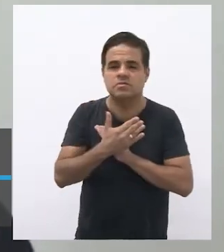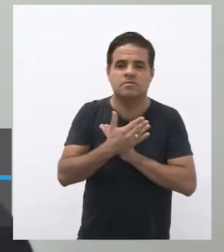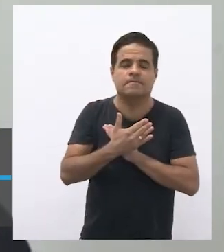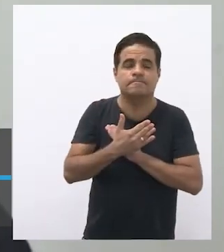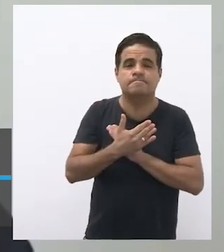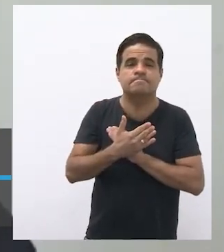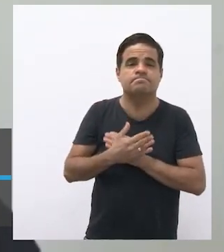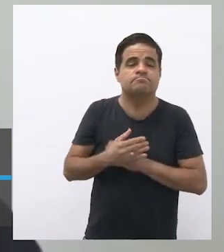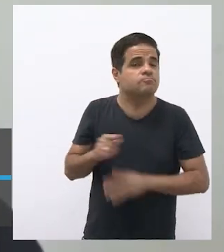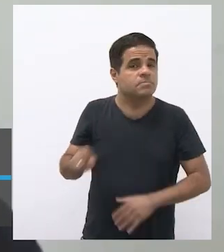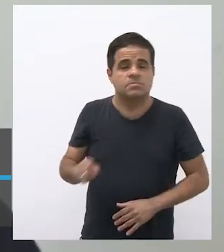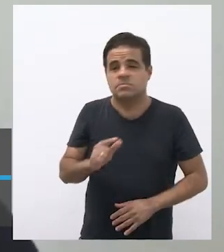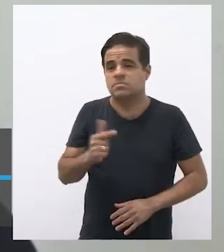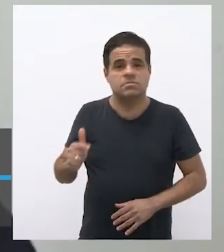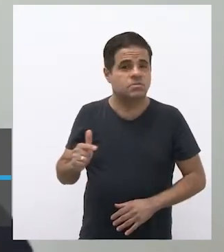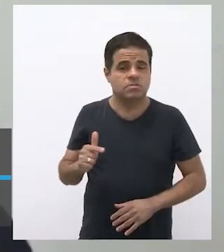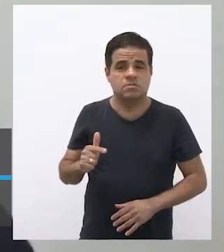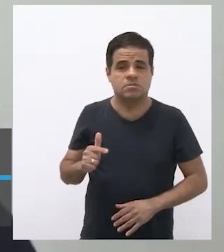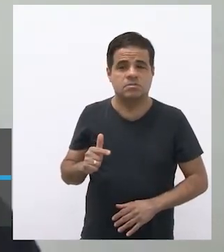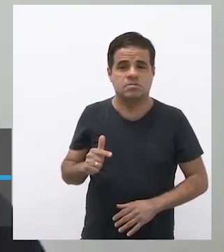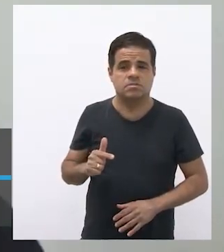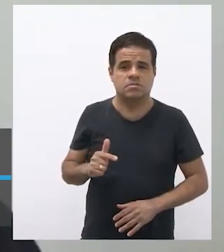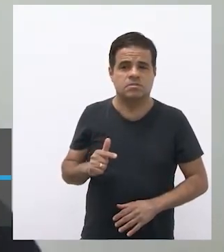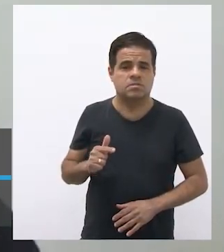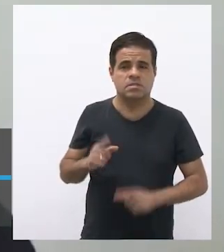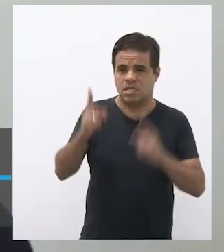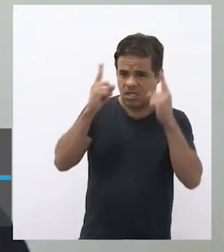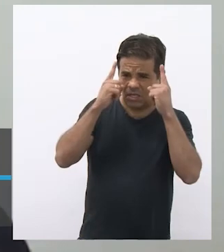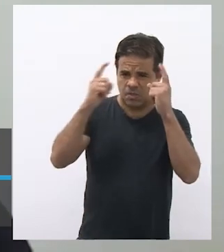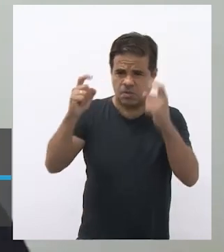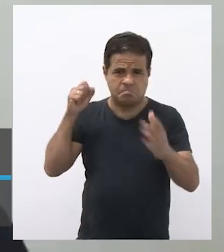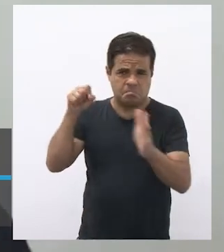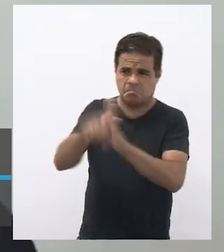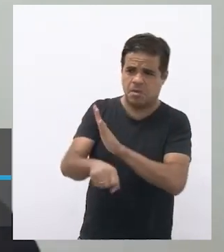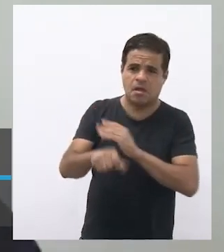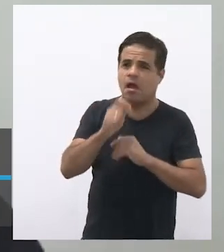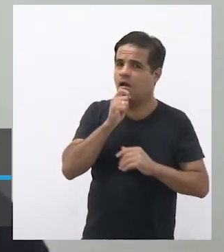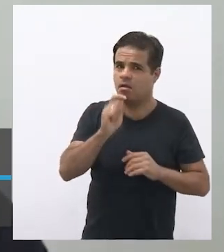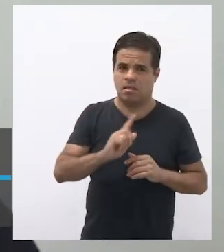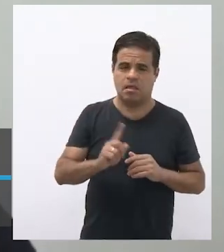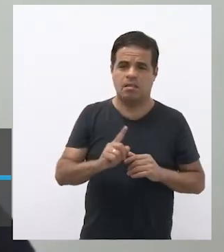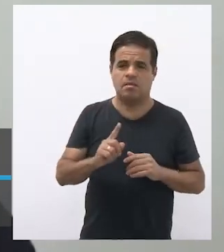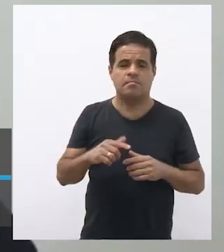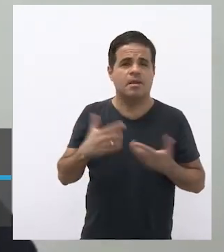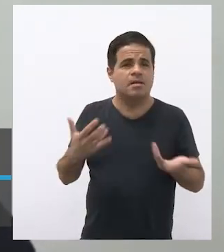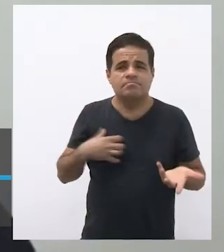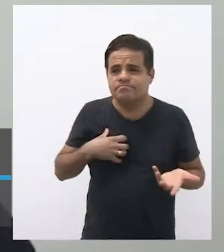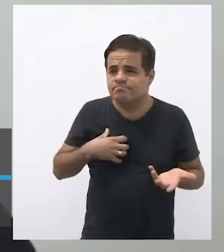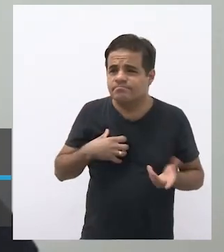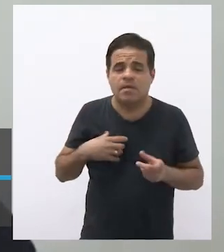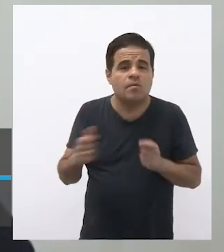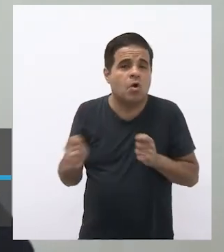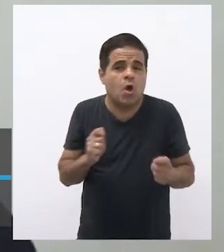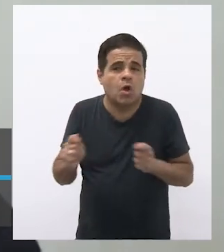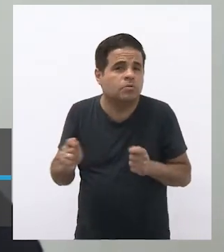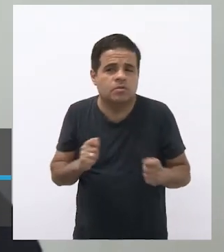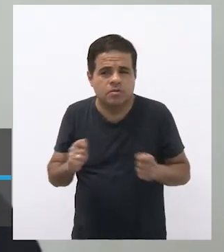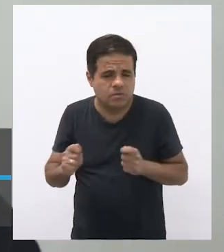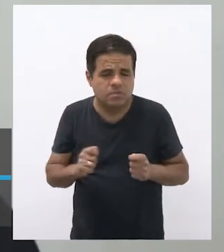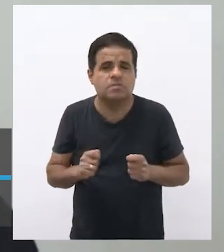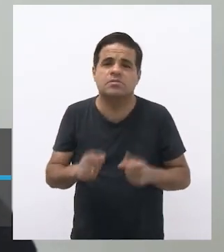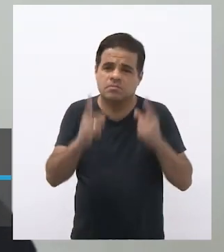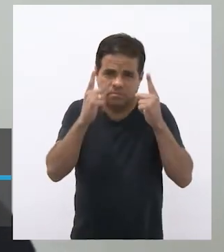da Eliane, né, em que ela traz aí o contexto, a importância do debate desse tema,